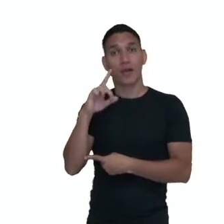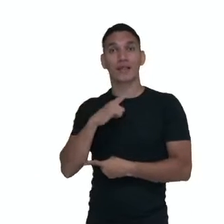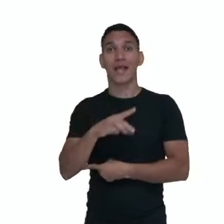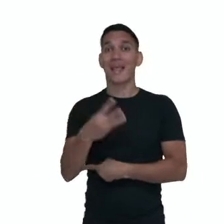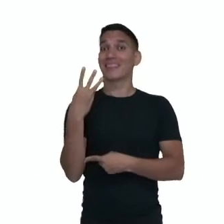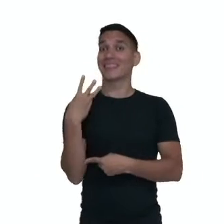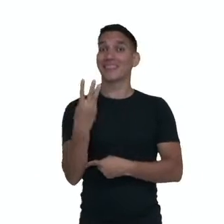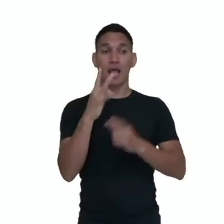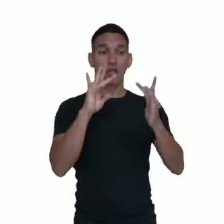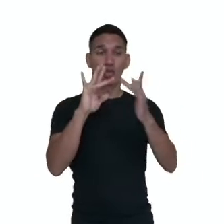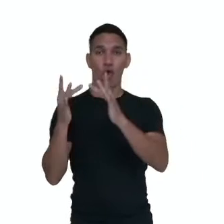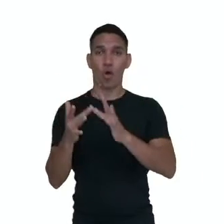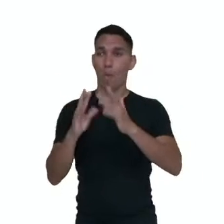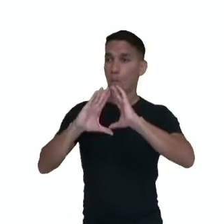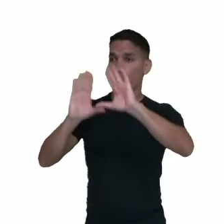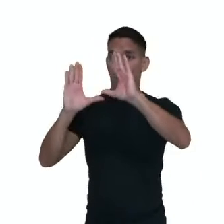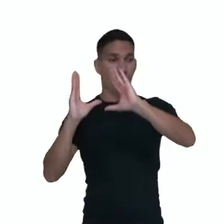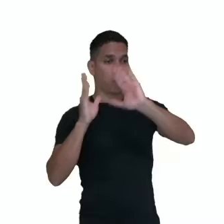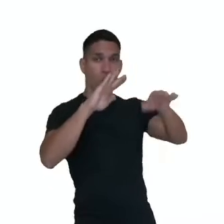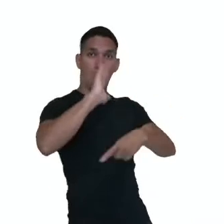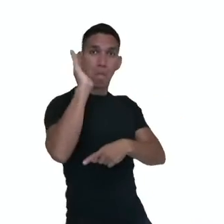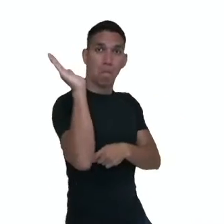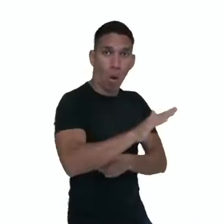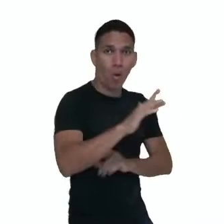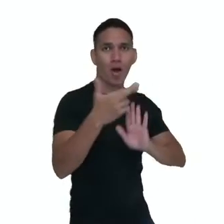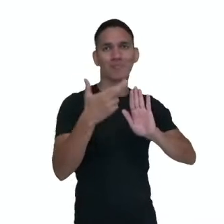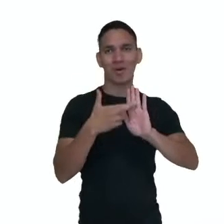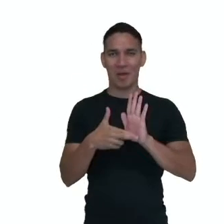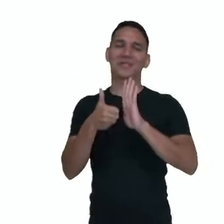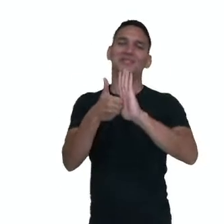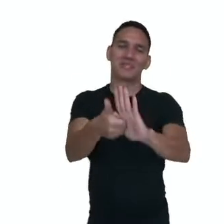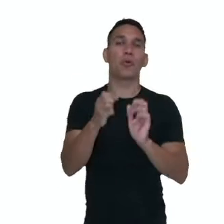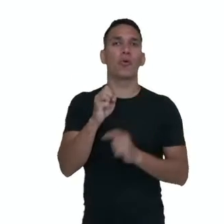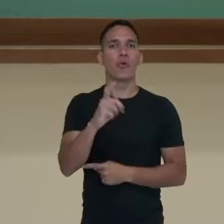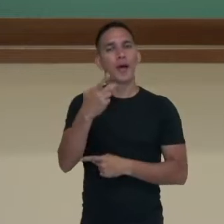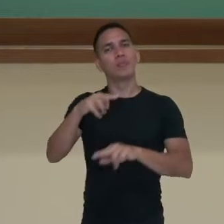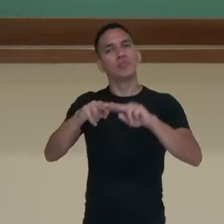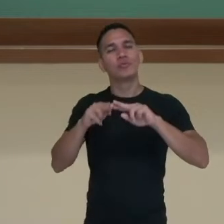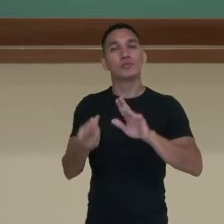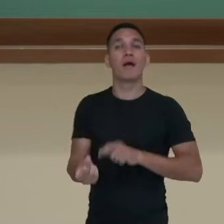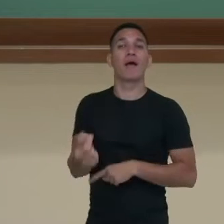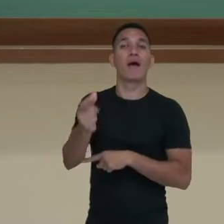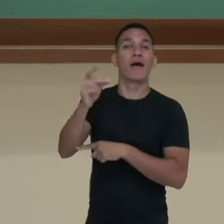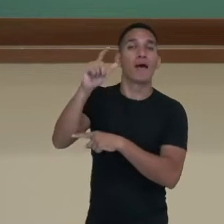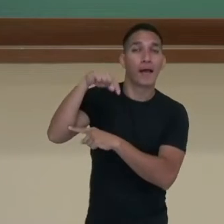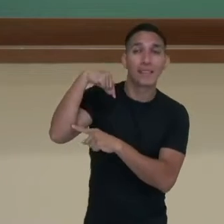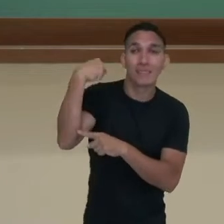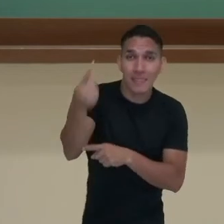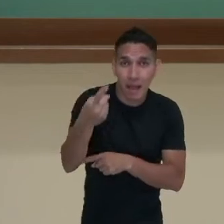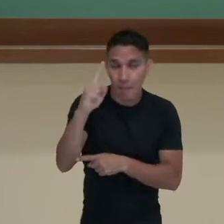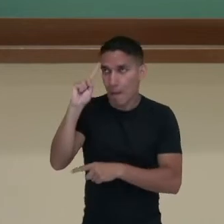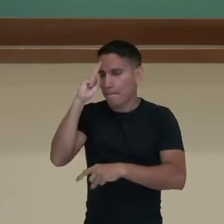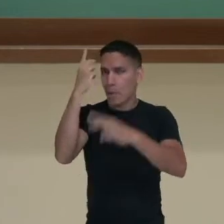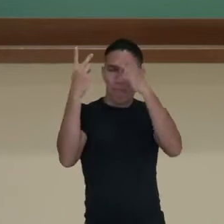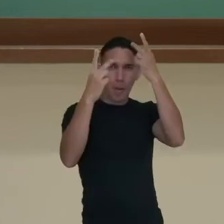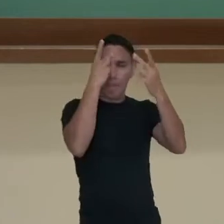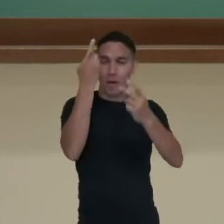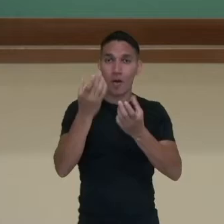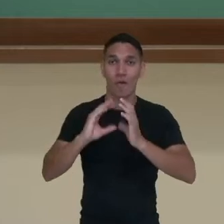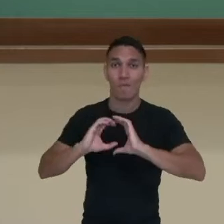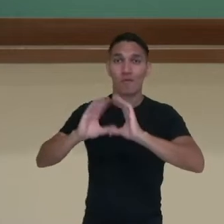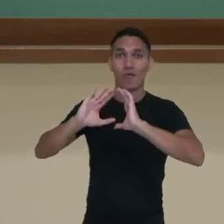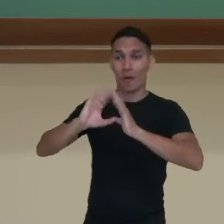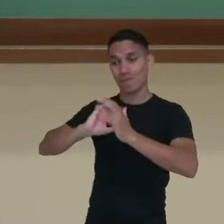por equipes foram regulamentados. Então, muitos anos depois da criação, né, deste esporte,